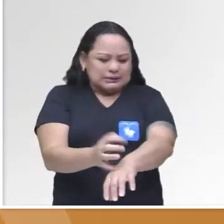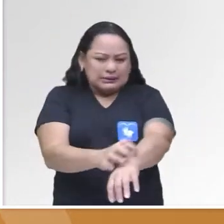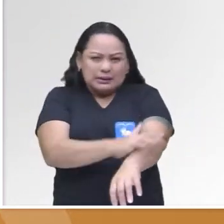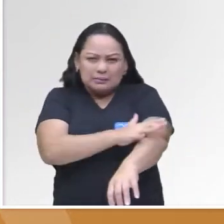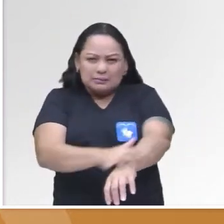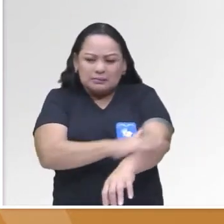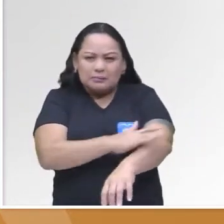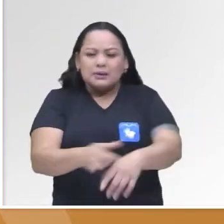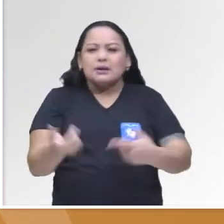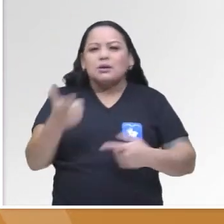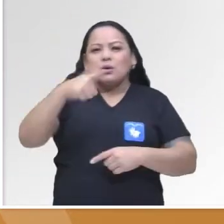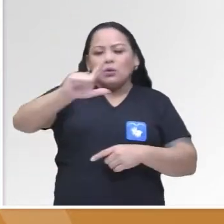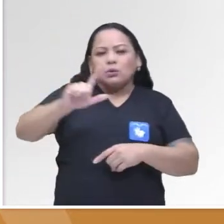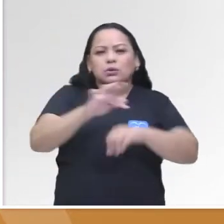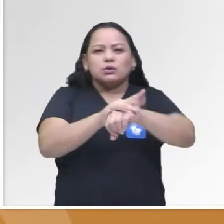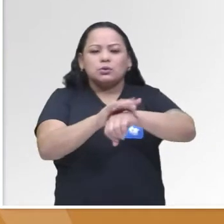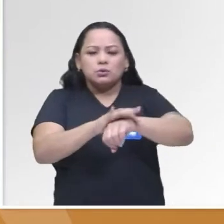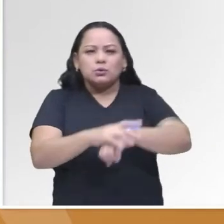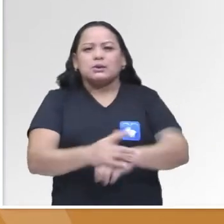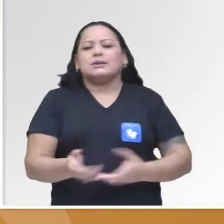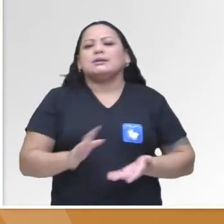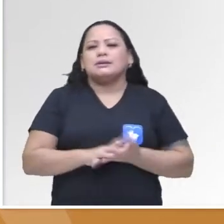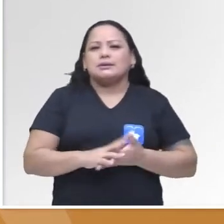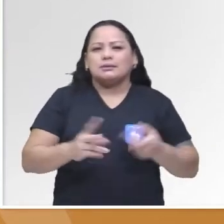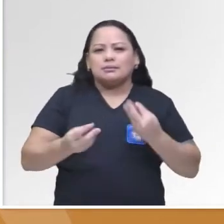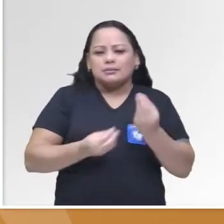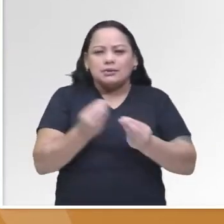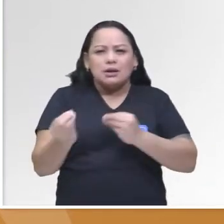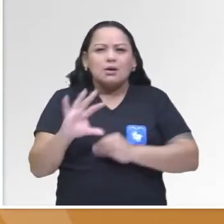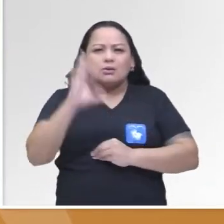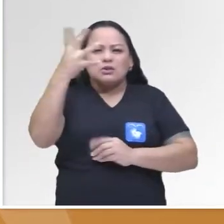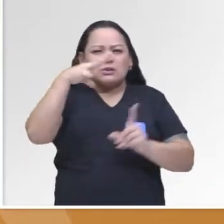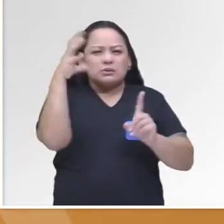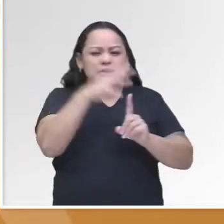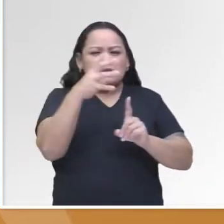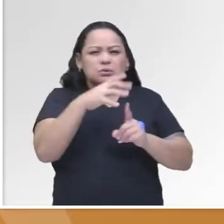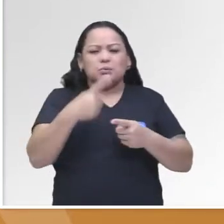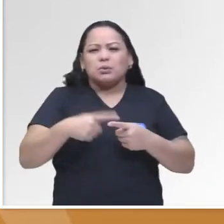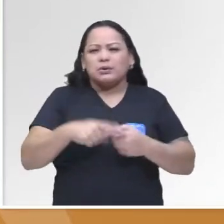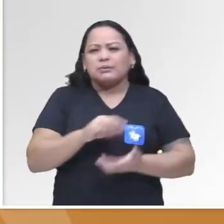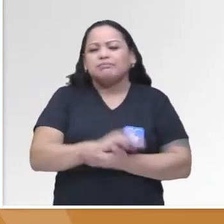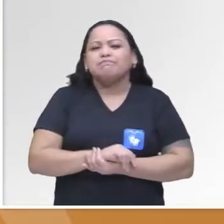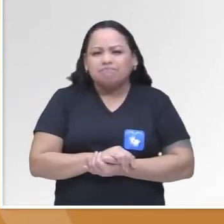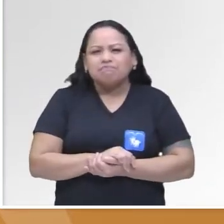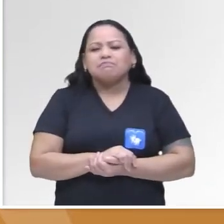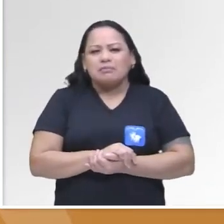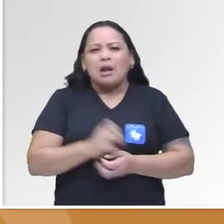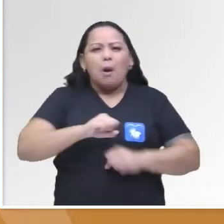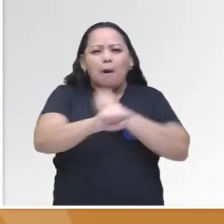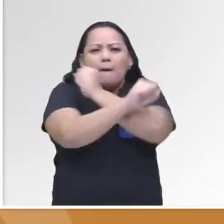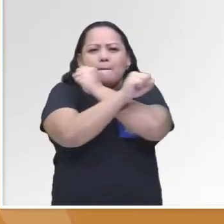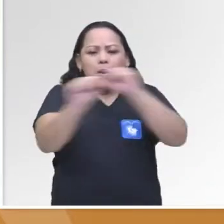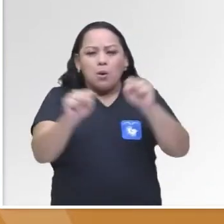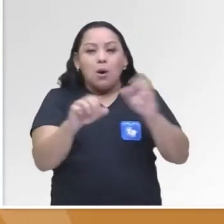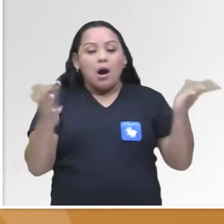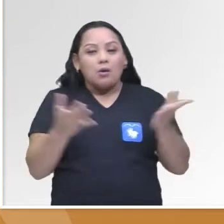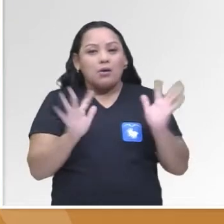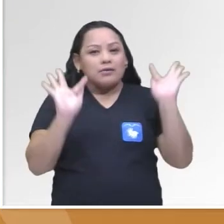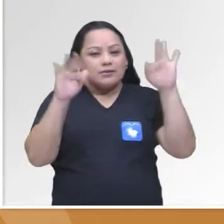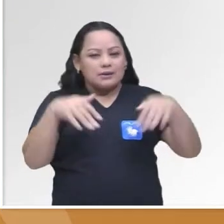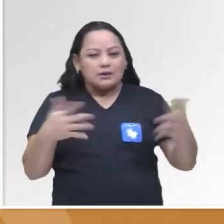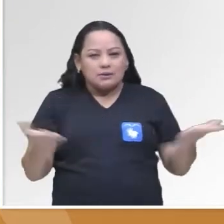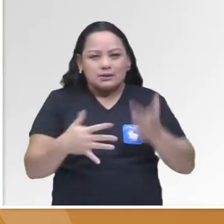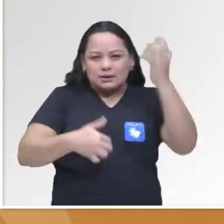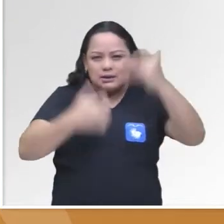claro, outras doenças congênitas provenientes desses efeitos de radiação também. Mas, para fechar essa parte, a gente viu também que